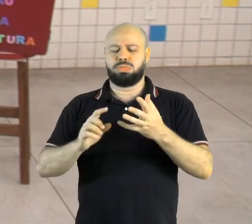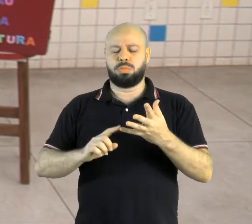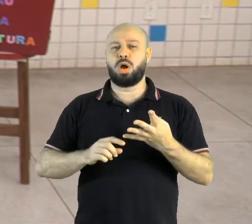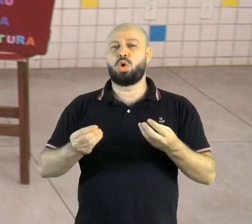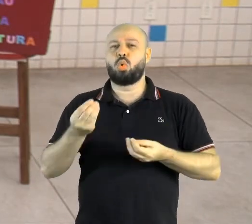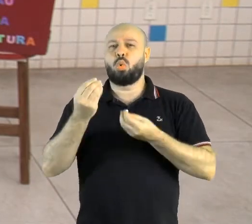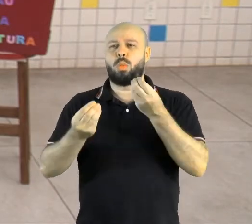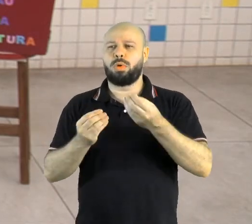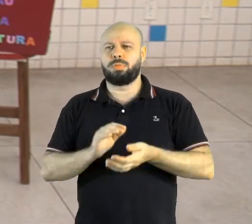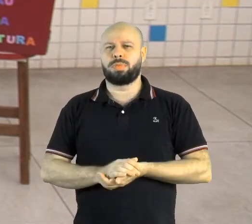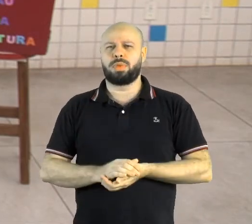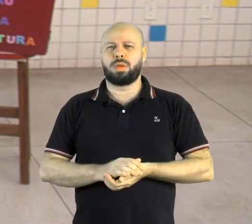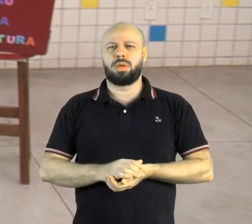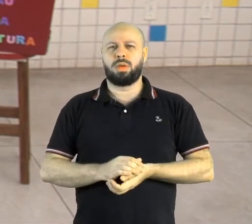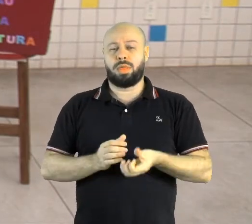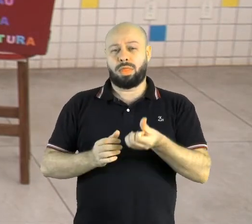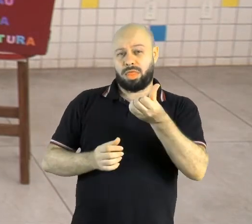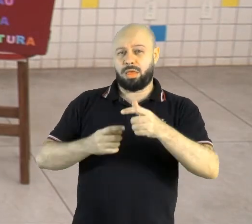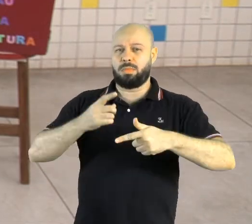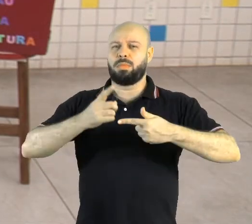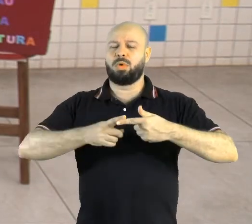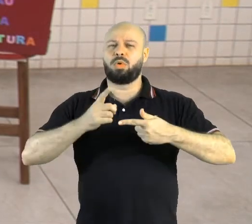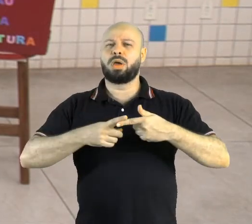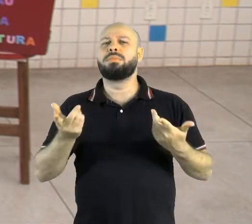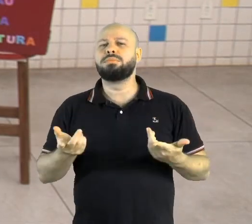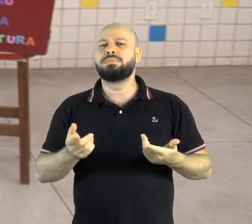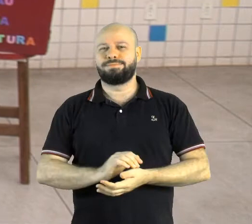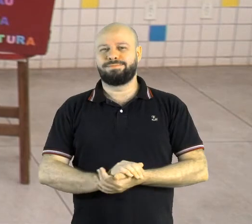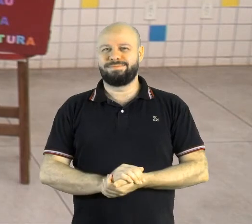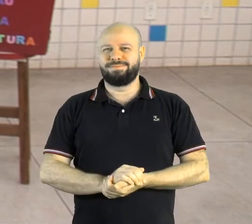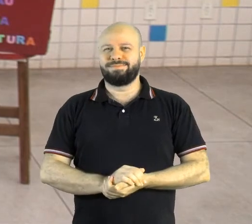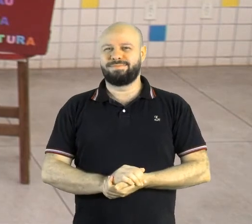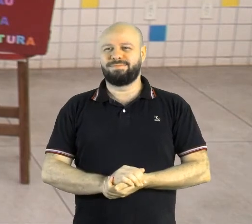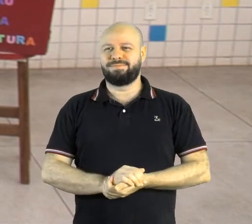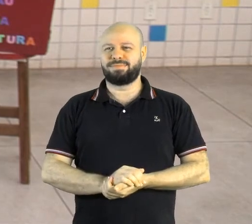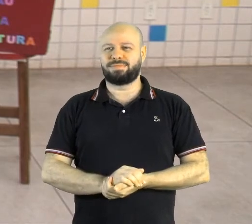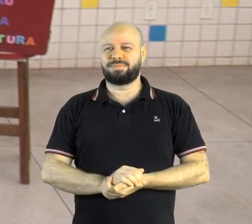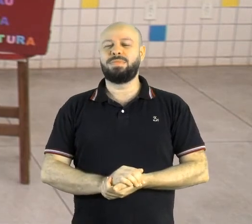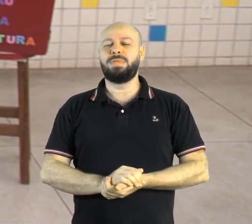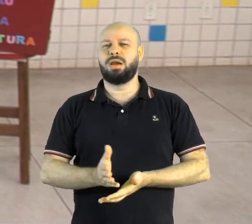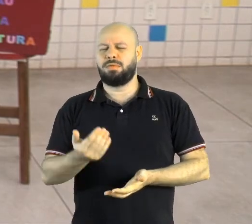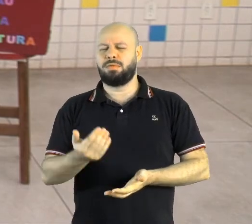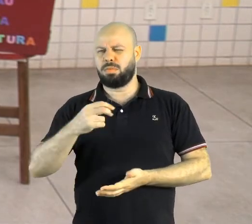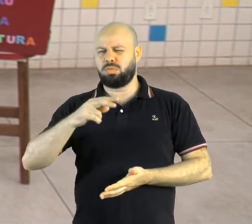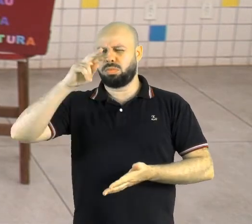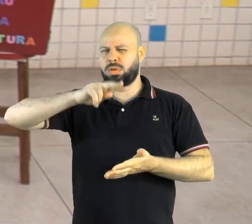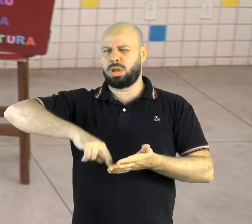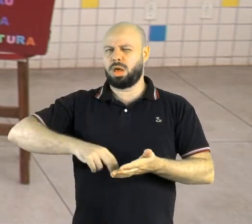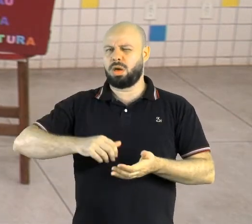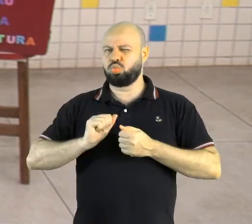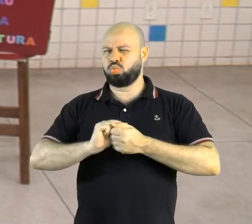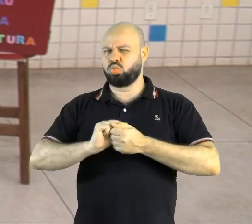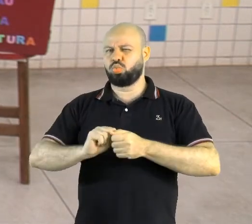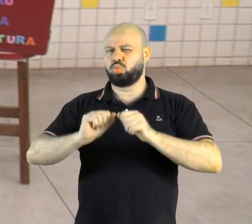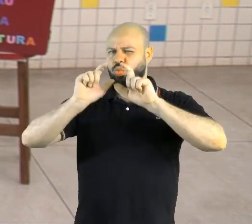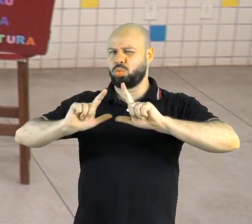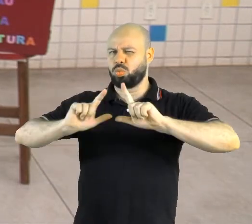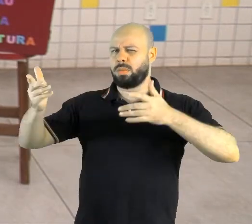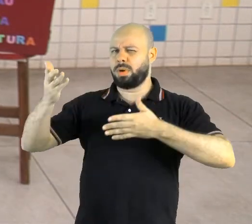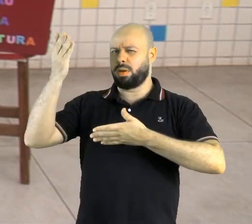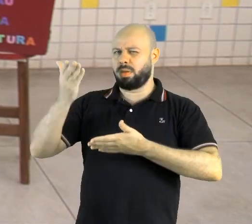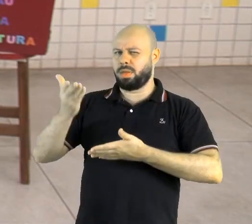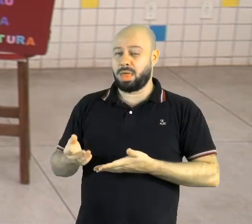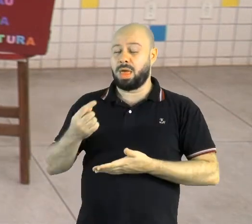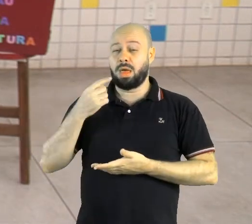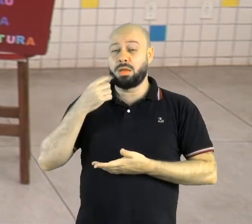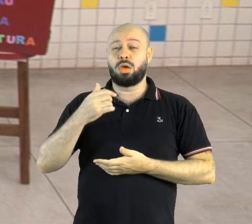aconteceu? E por que aconteceu? Então, nós vamos ler, vocês vão acompanhar comigo na tela a leitura de um